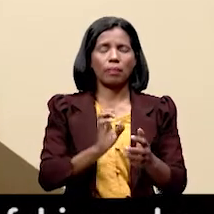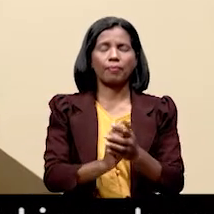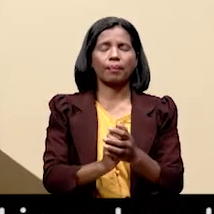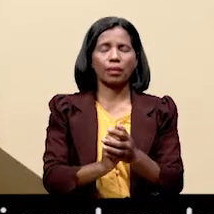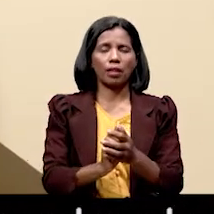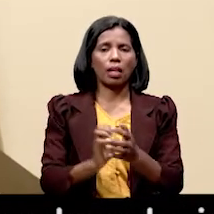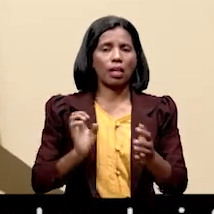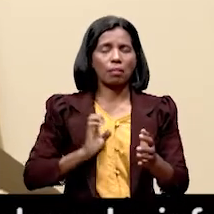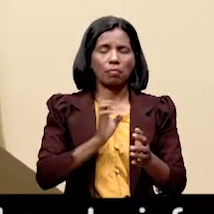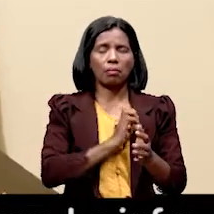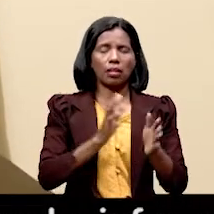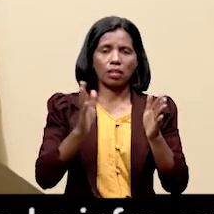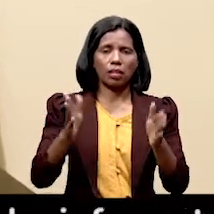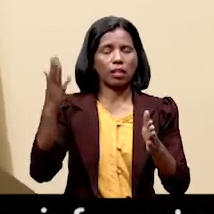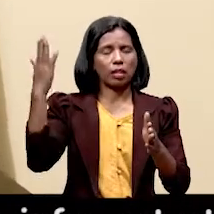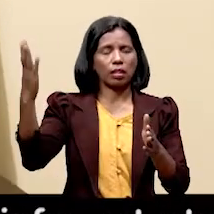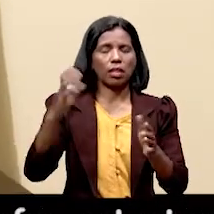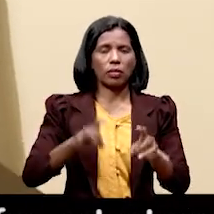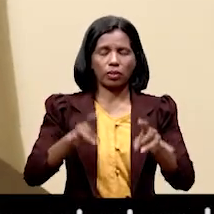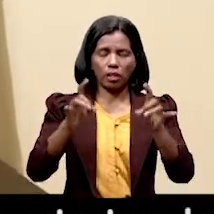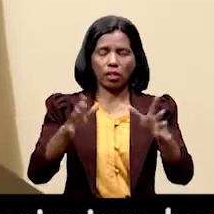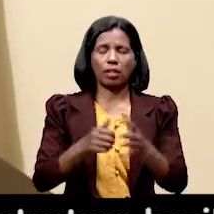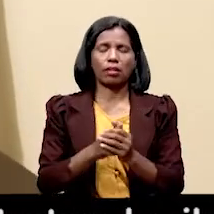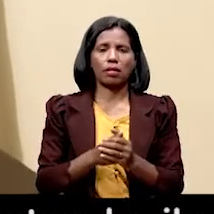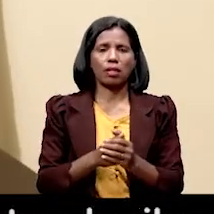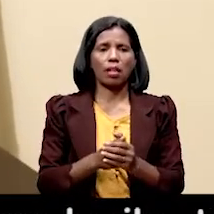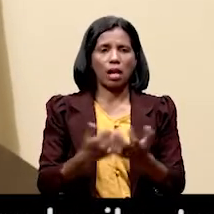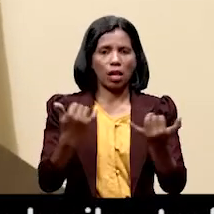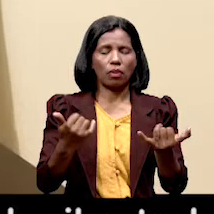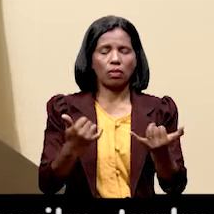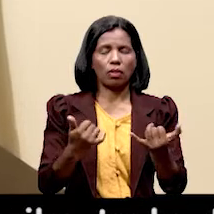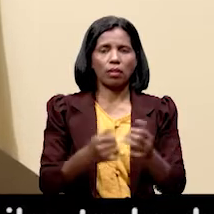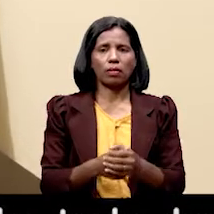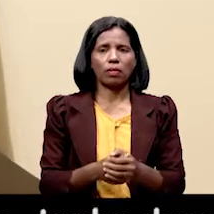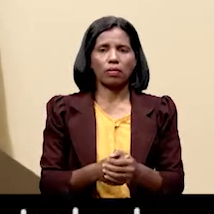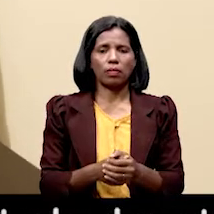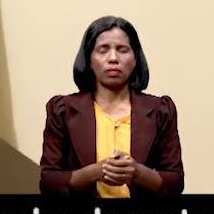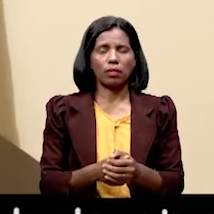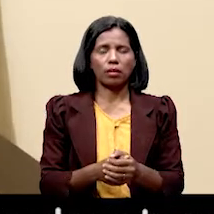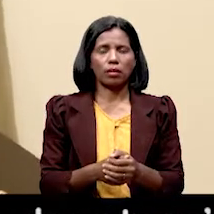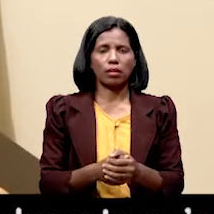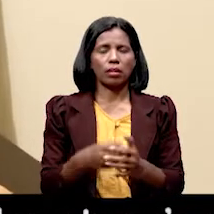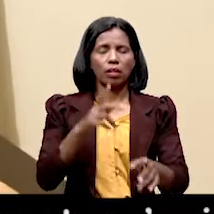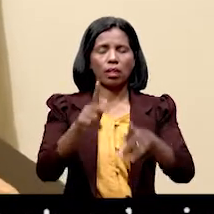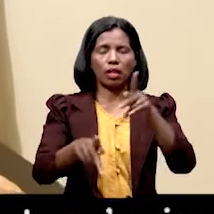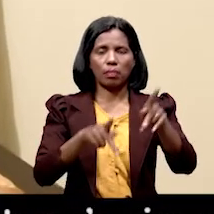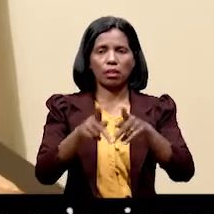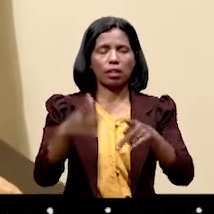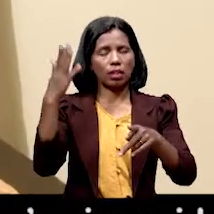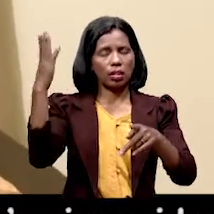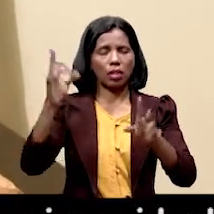tenine besara ia Canberra ia na ba embora ia la antes mo caso si tenine sira da un sira na ba mai